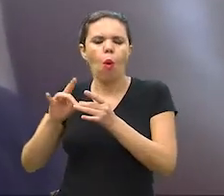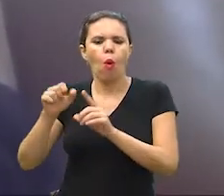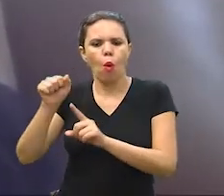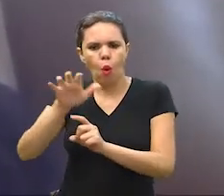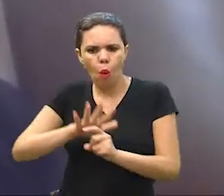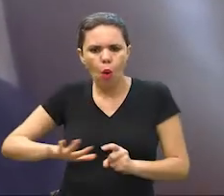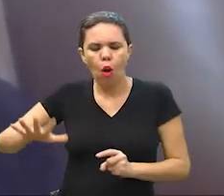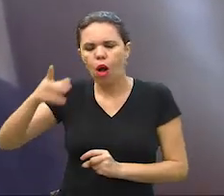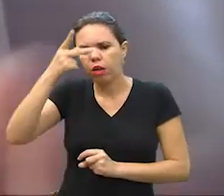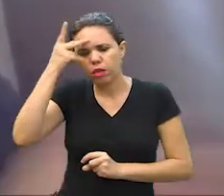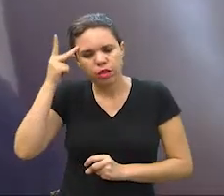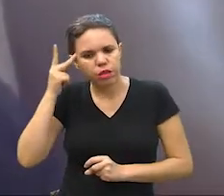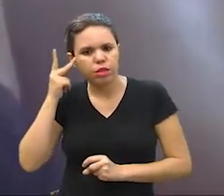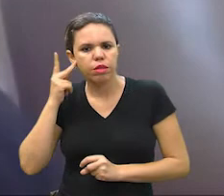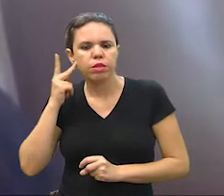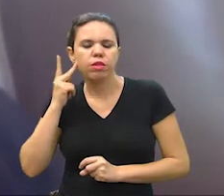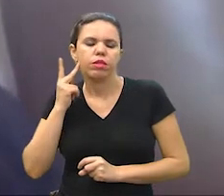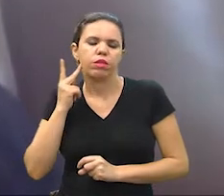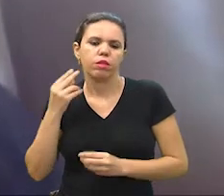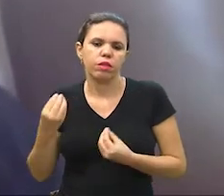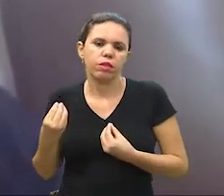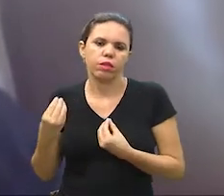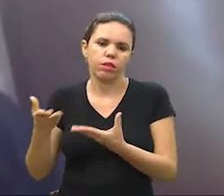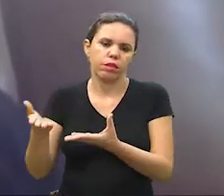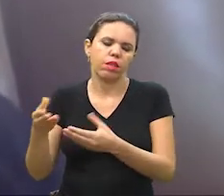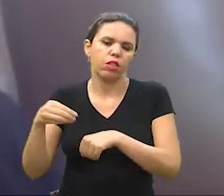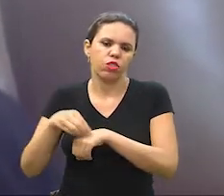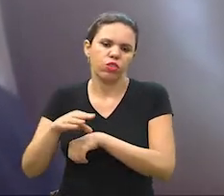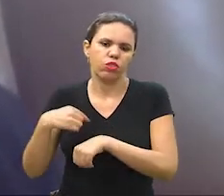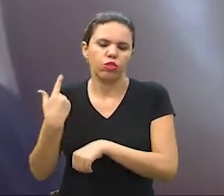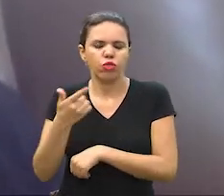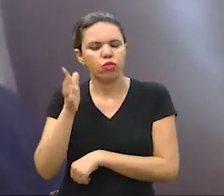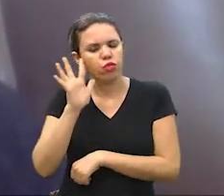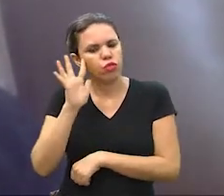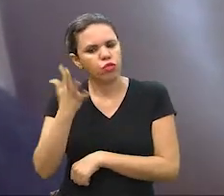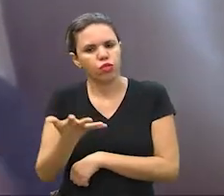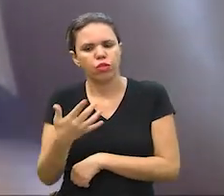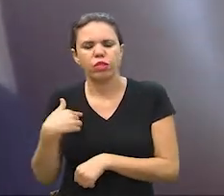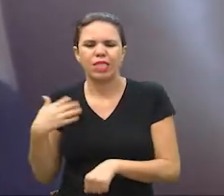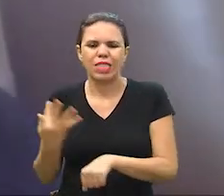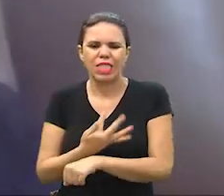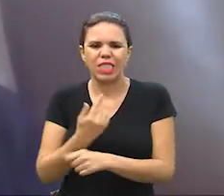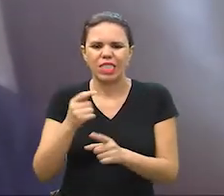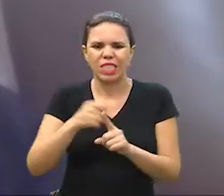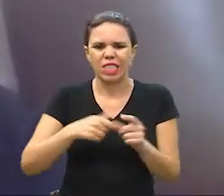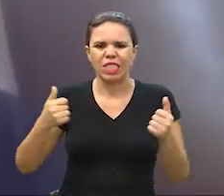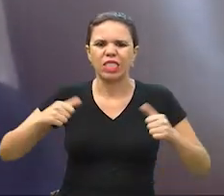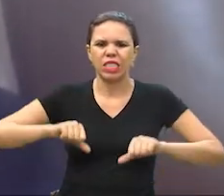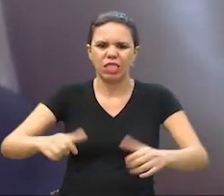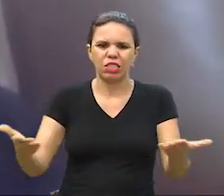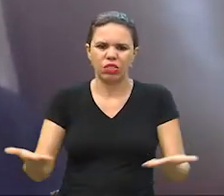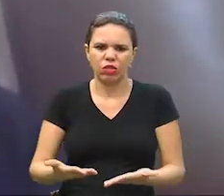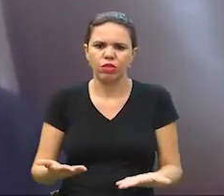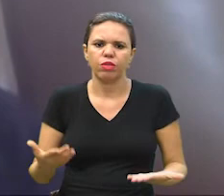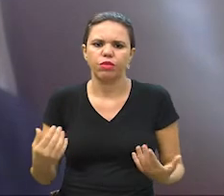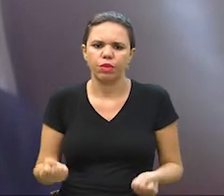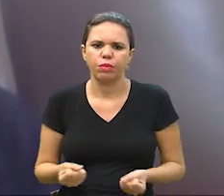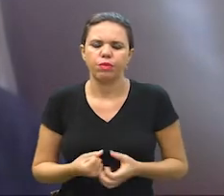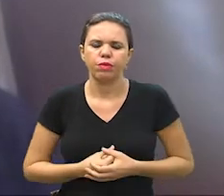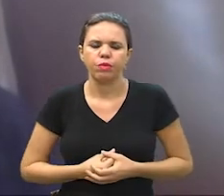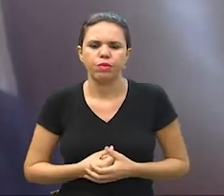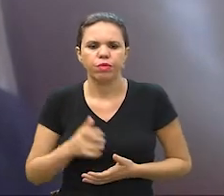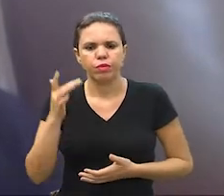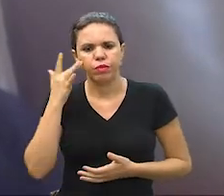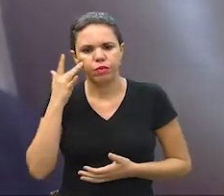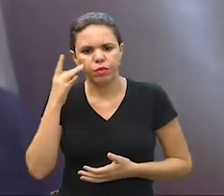sociedade para dar esses grandes direcionamentos, para a gente sair. Agora, que nós vamos passar o pior mês agora, vamos, né?